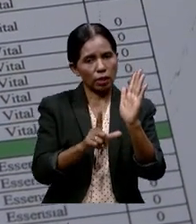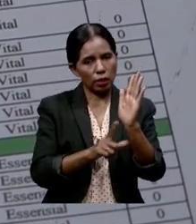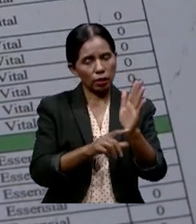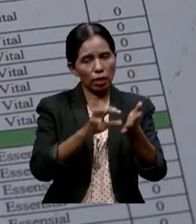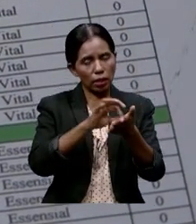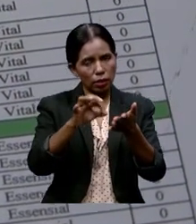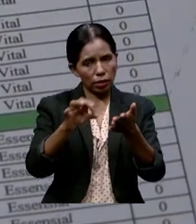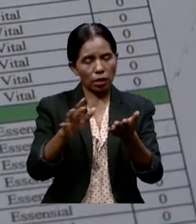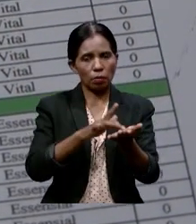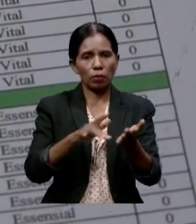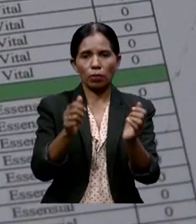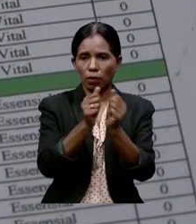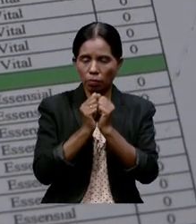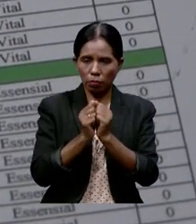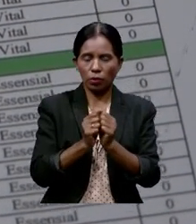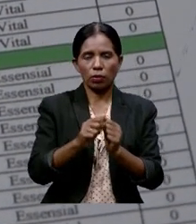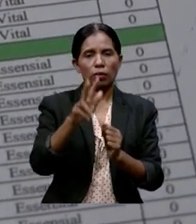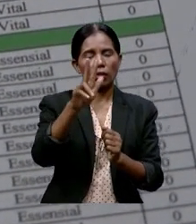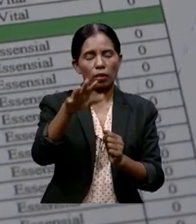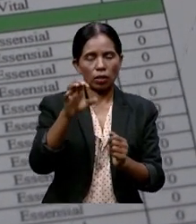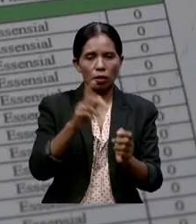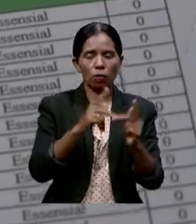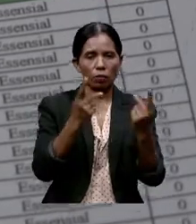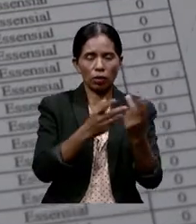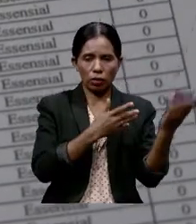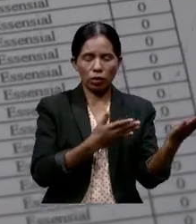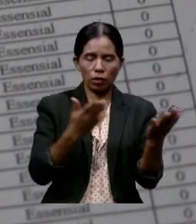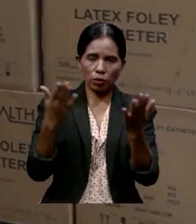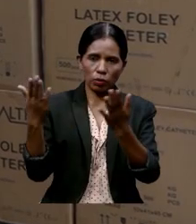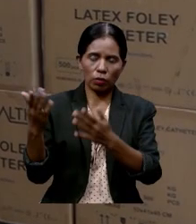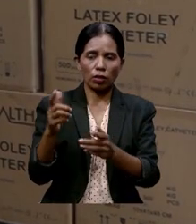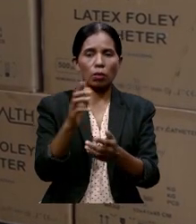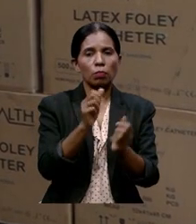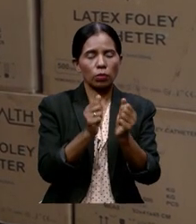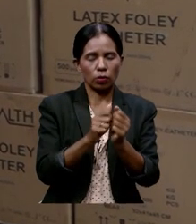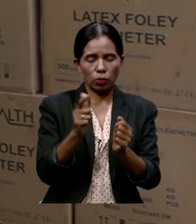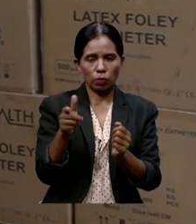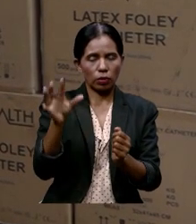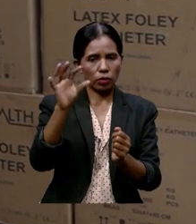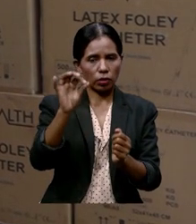ki item atustolu ne, companhia foi hatama item ruanulu resinsia no produto